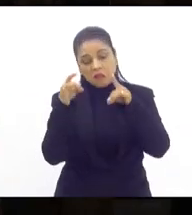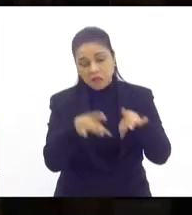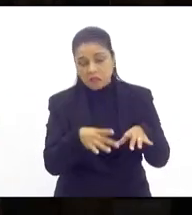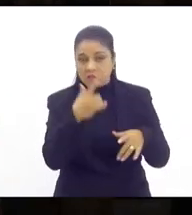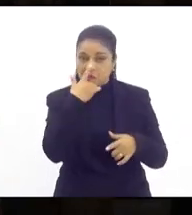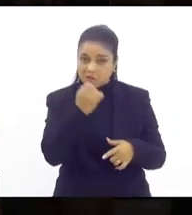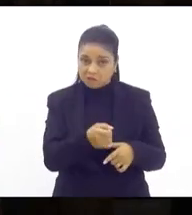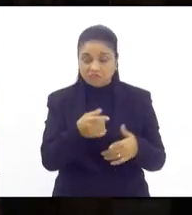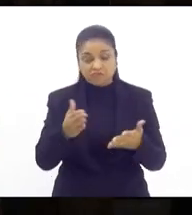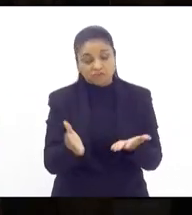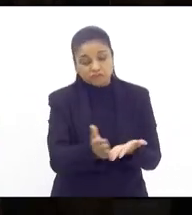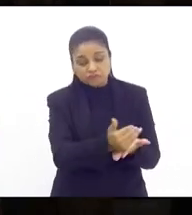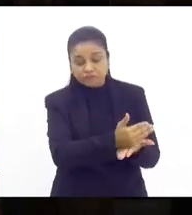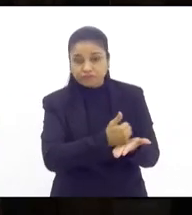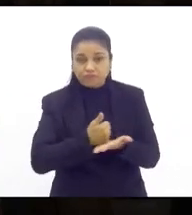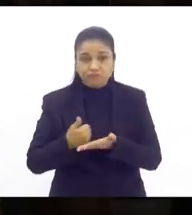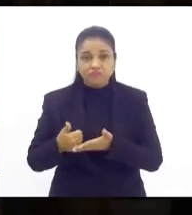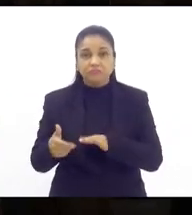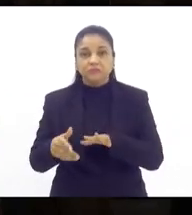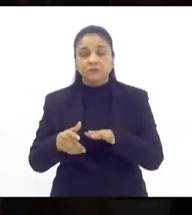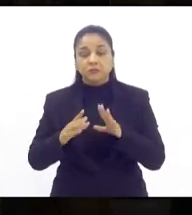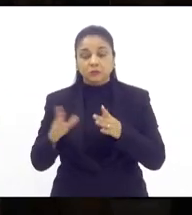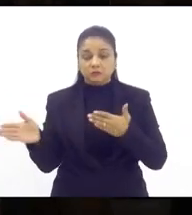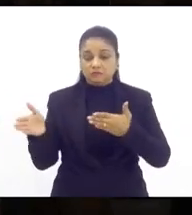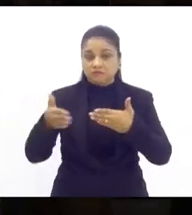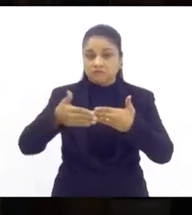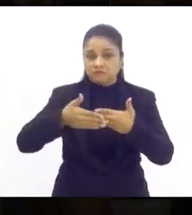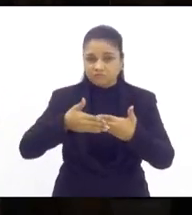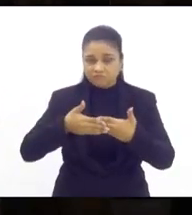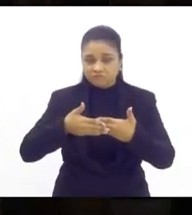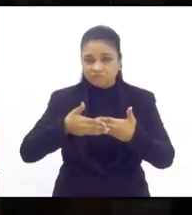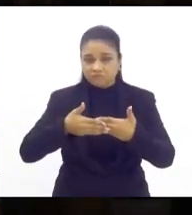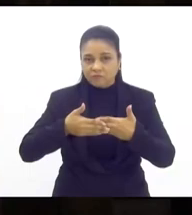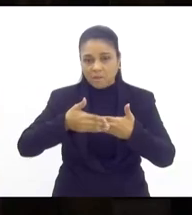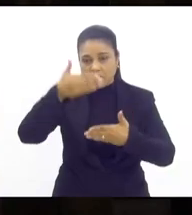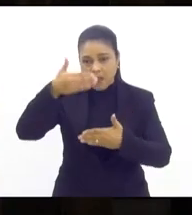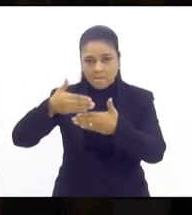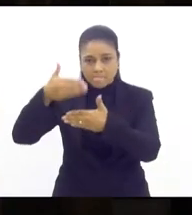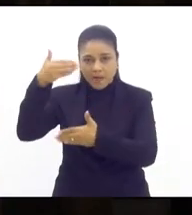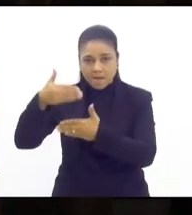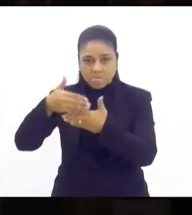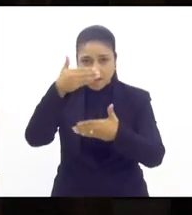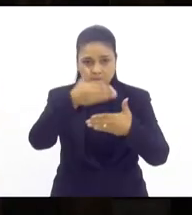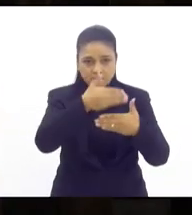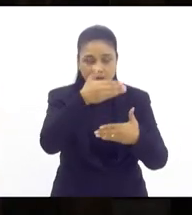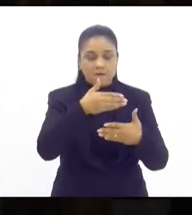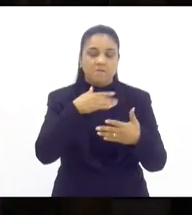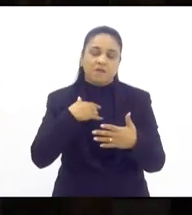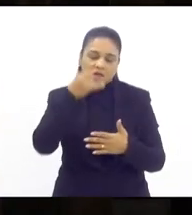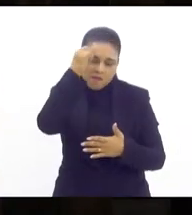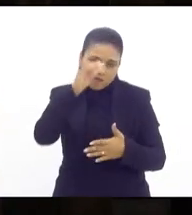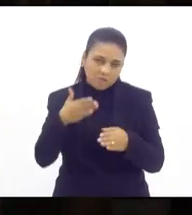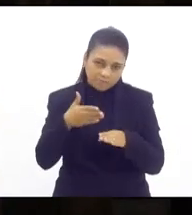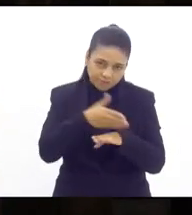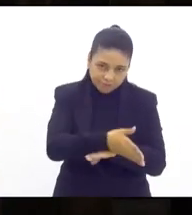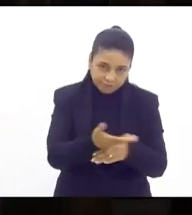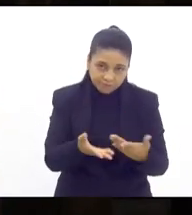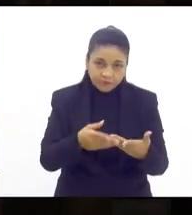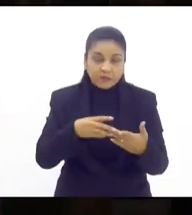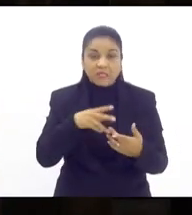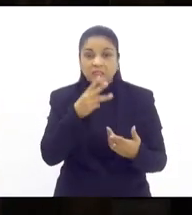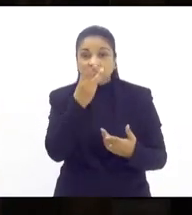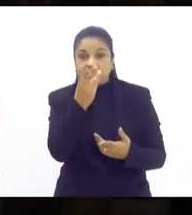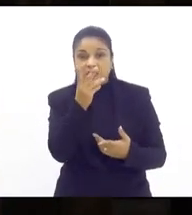lá e no dia seguinte fecharam a fachada com tapumes para evitar em que entrem lá e três dias depois